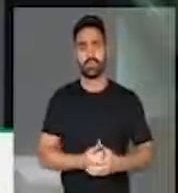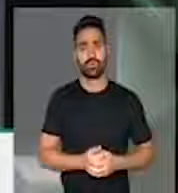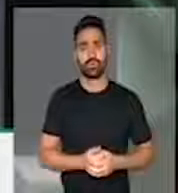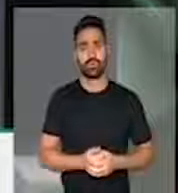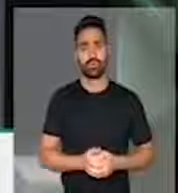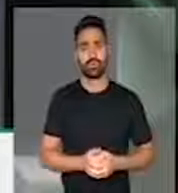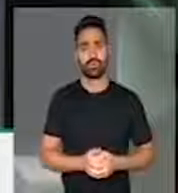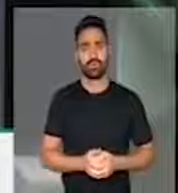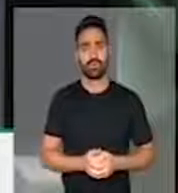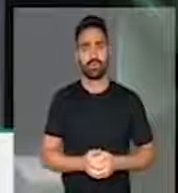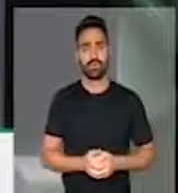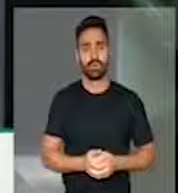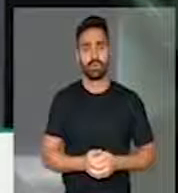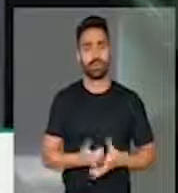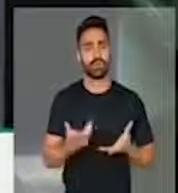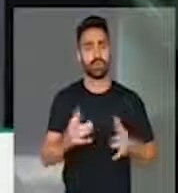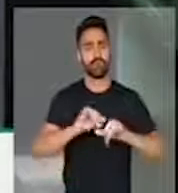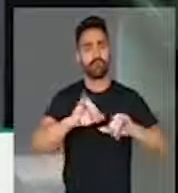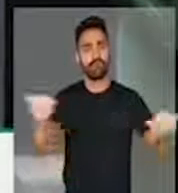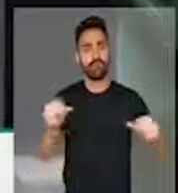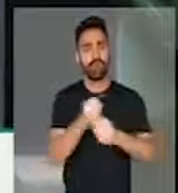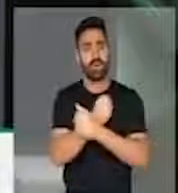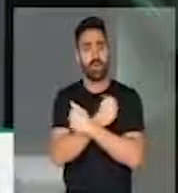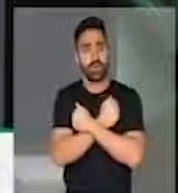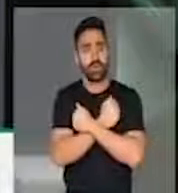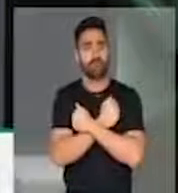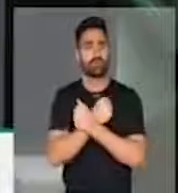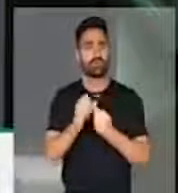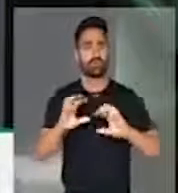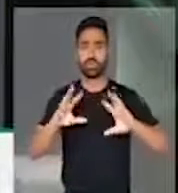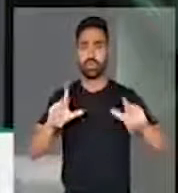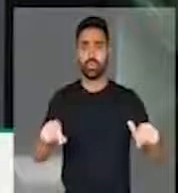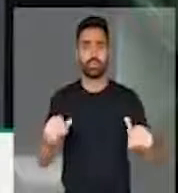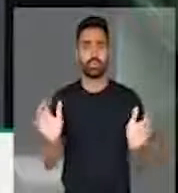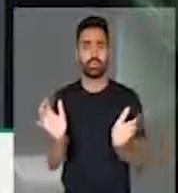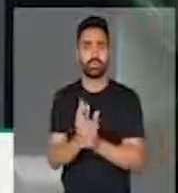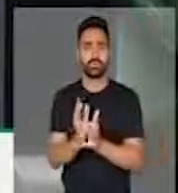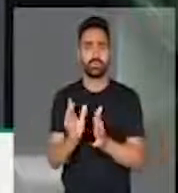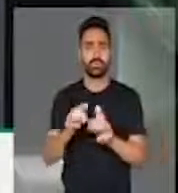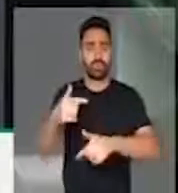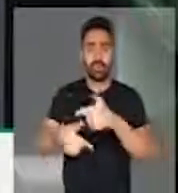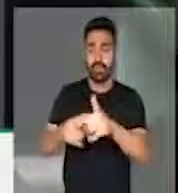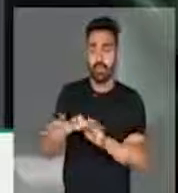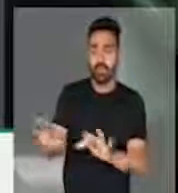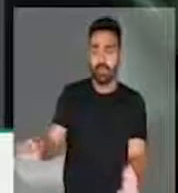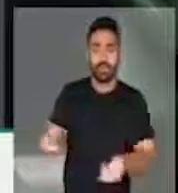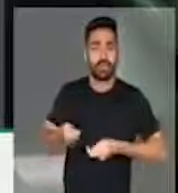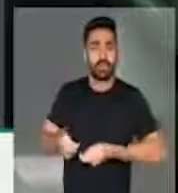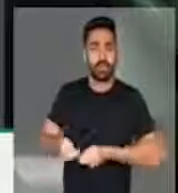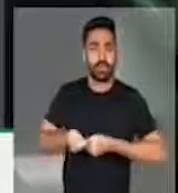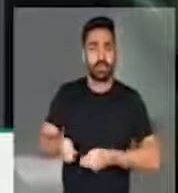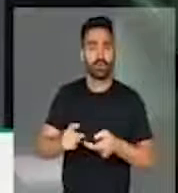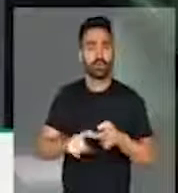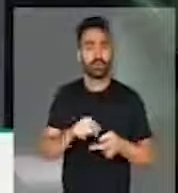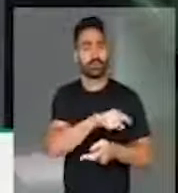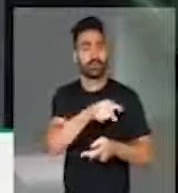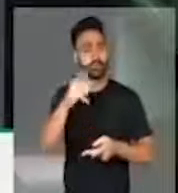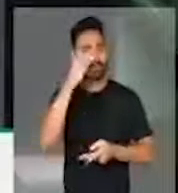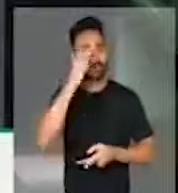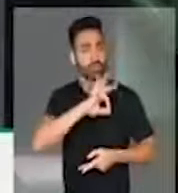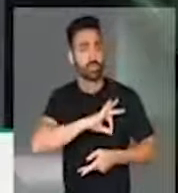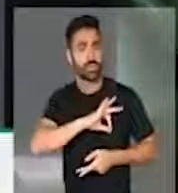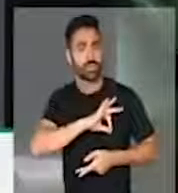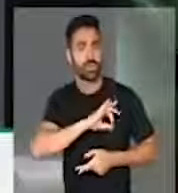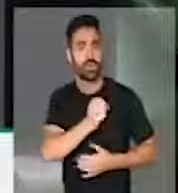Quero deixar aqui um abraço à galera toda da limpeza, os seguranças da